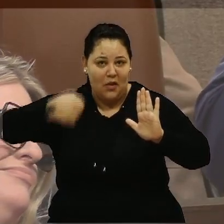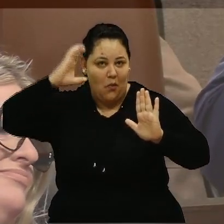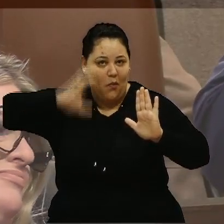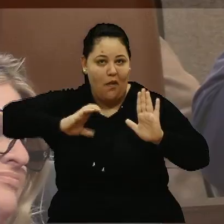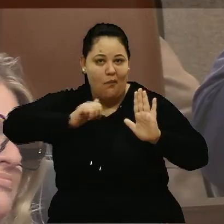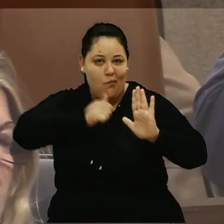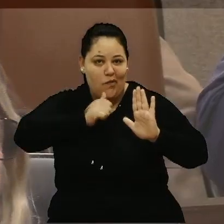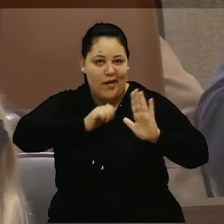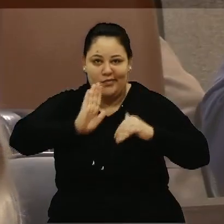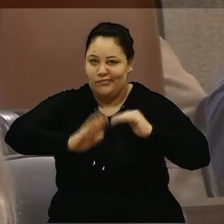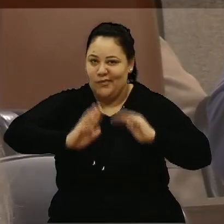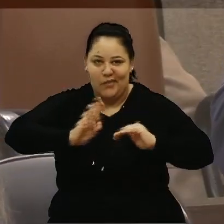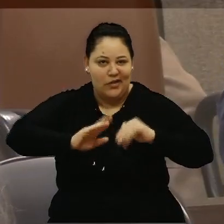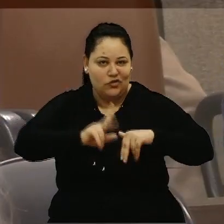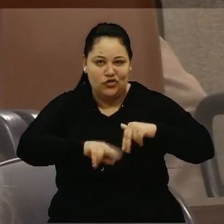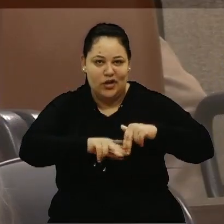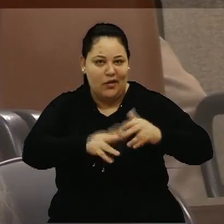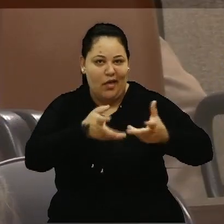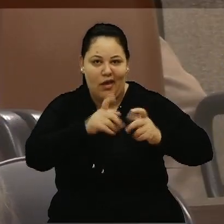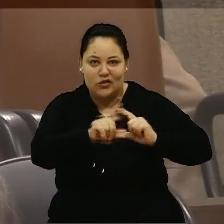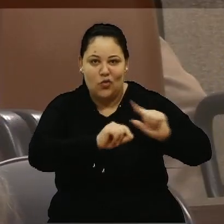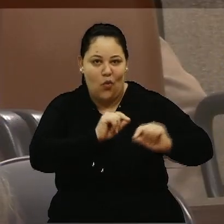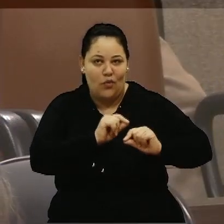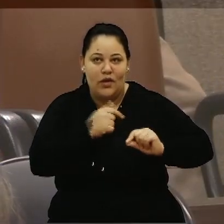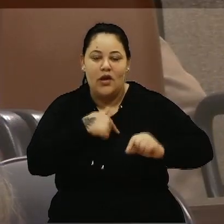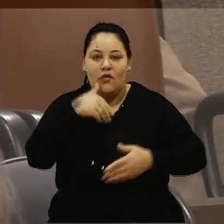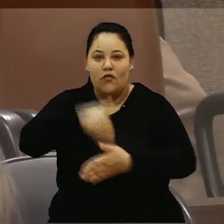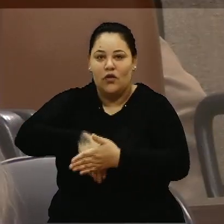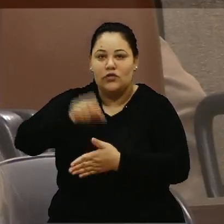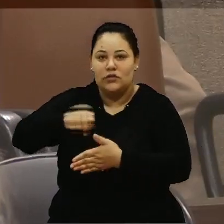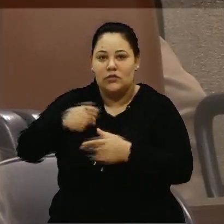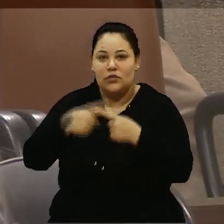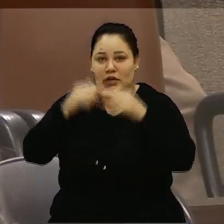do gênero que elas queiram ter, eu voto sim, presidente, por